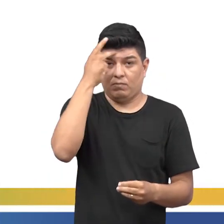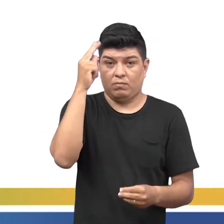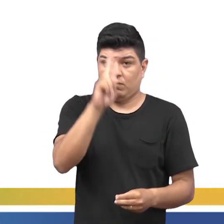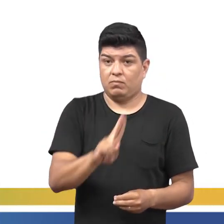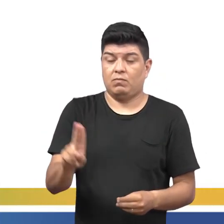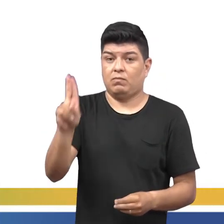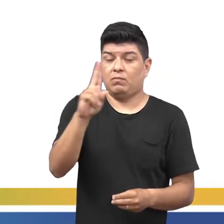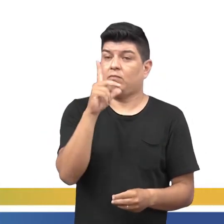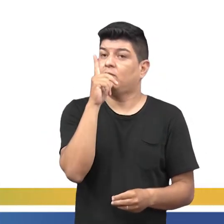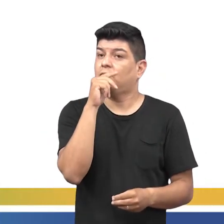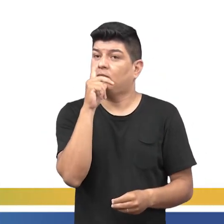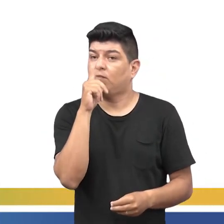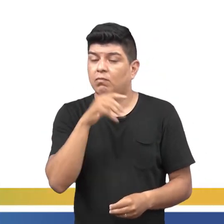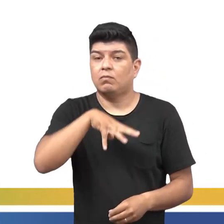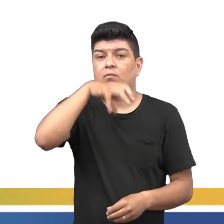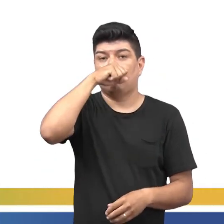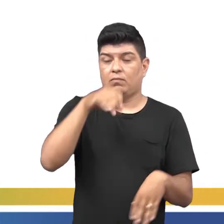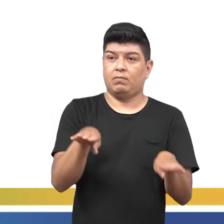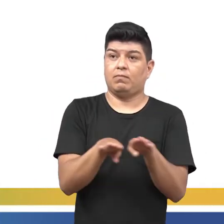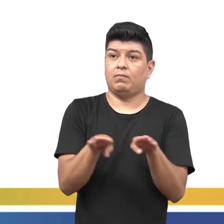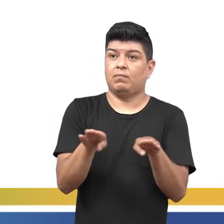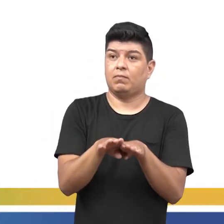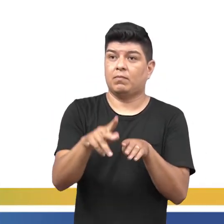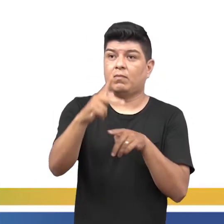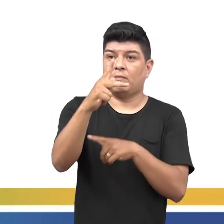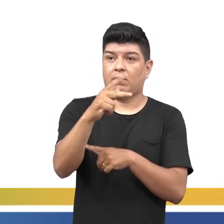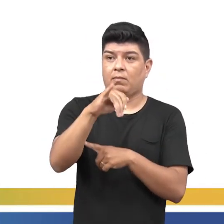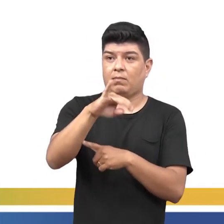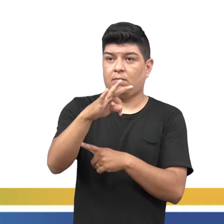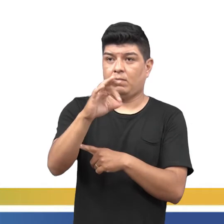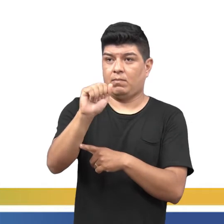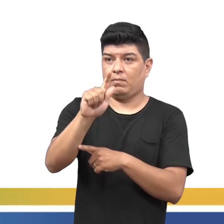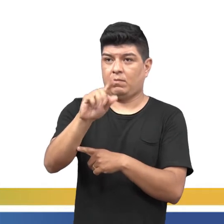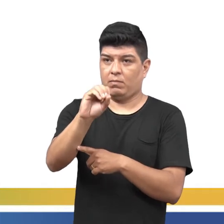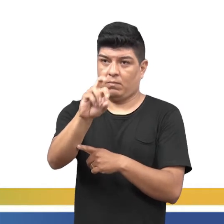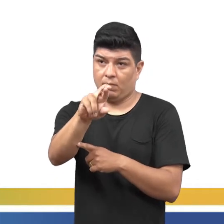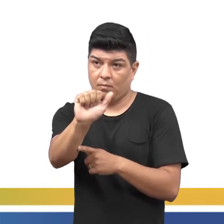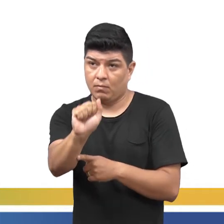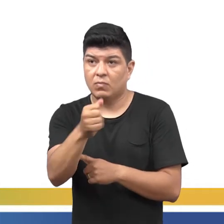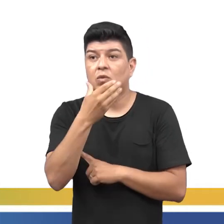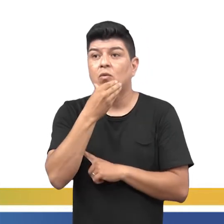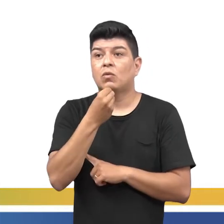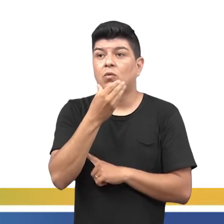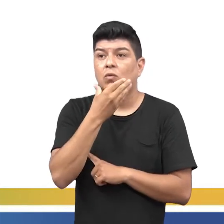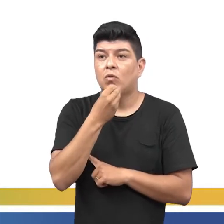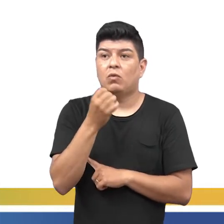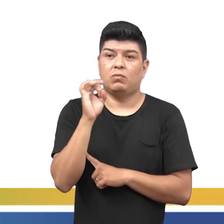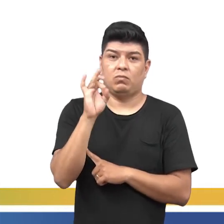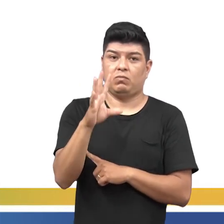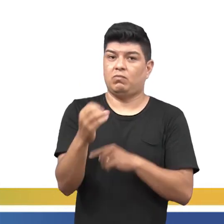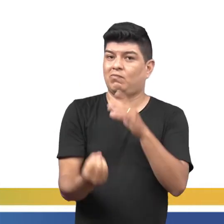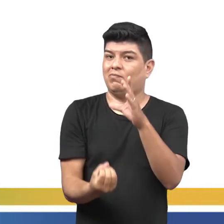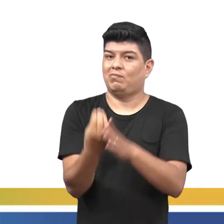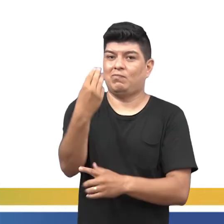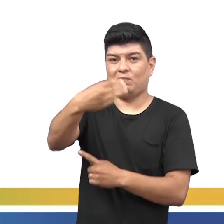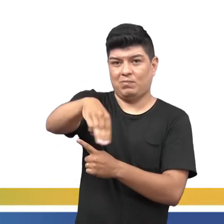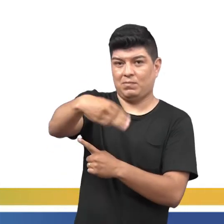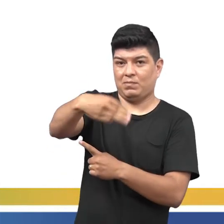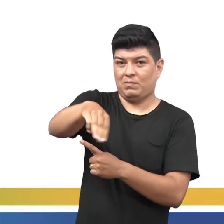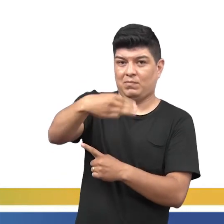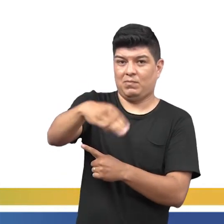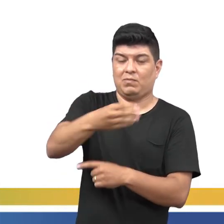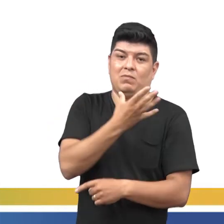e respiram o ar. Muito bem, Pitágoras da cidade de Samos, ele diz que o homem só inventou a matemática, porque os números